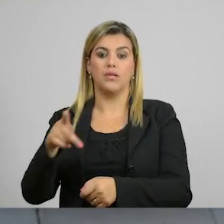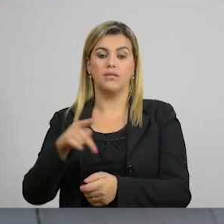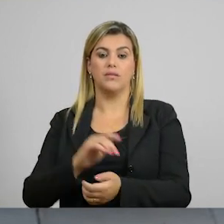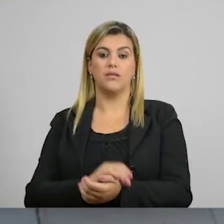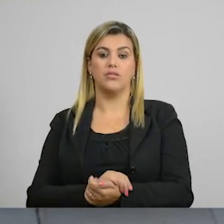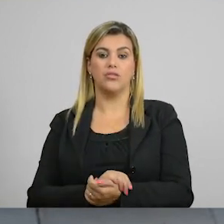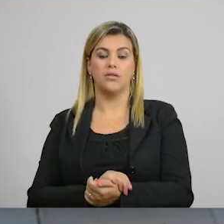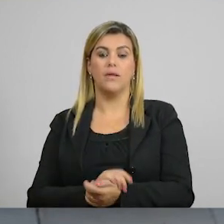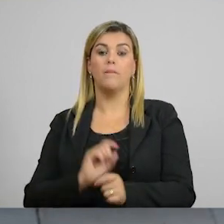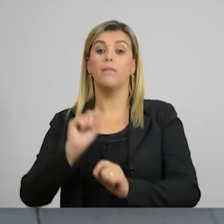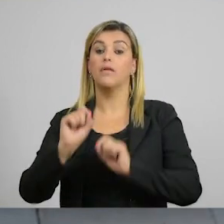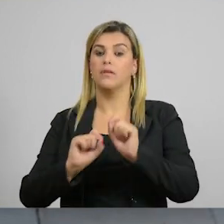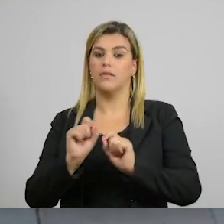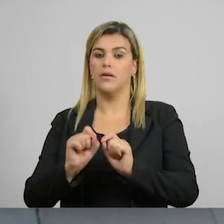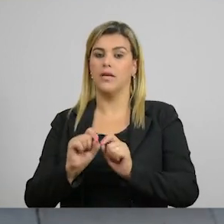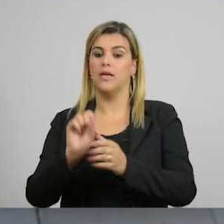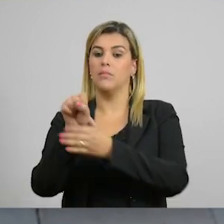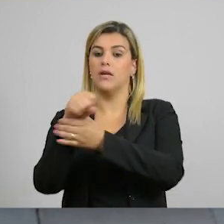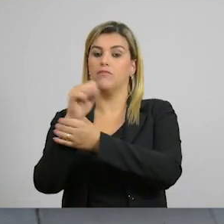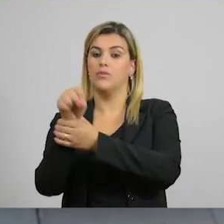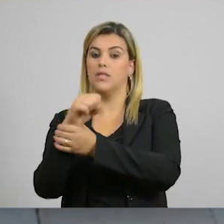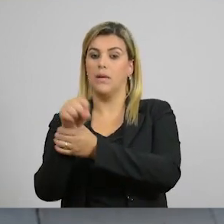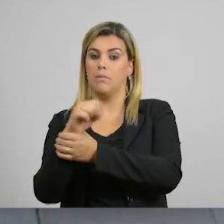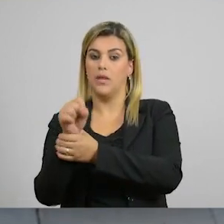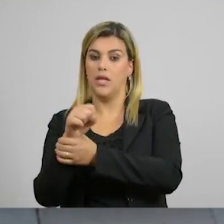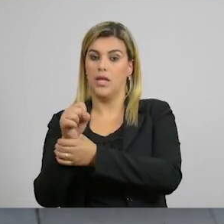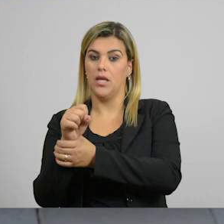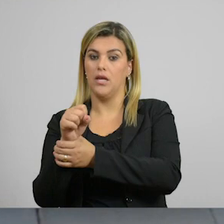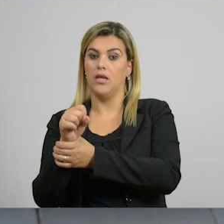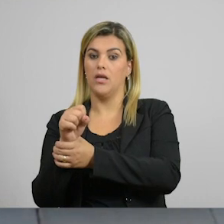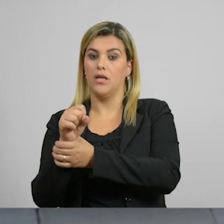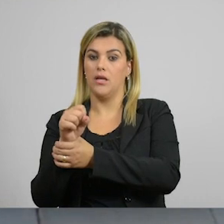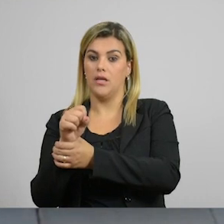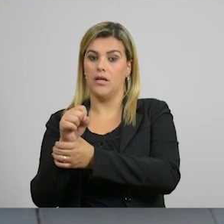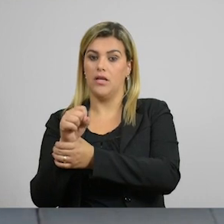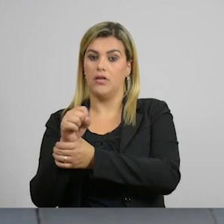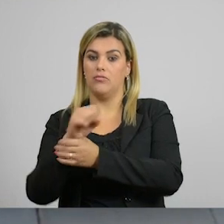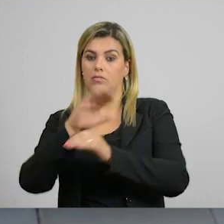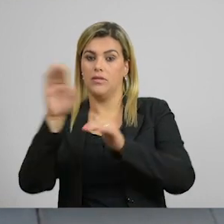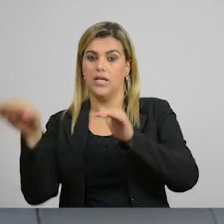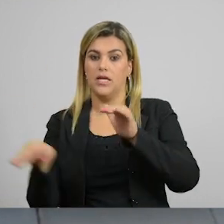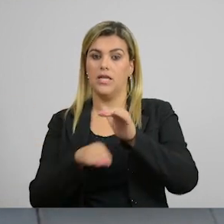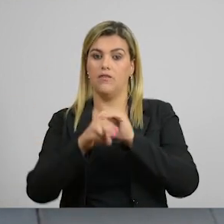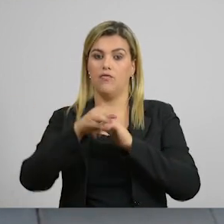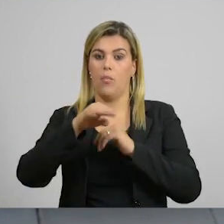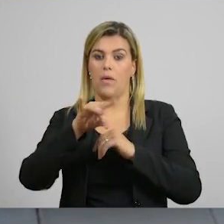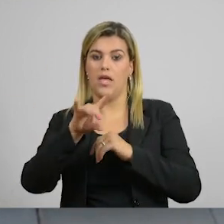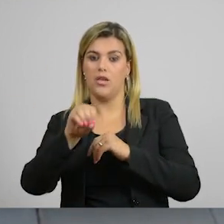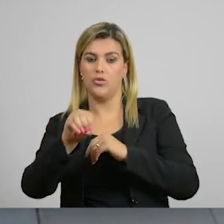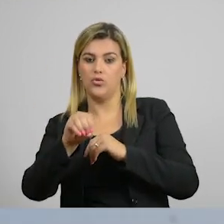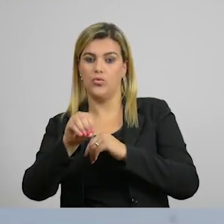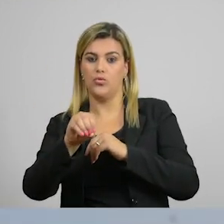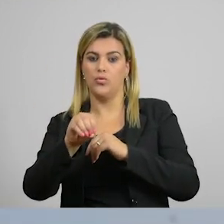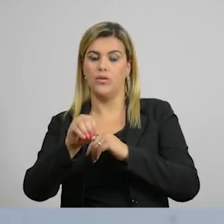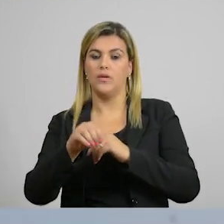do presidente, para que a fisioterapia passasse para ser nível